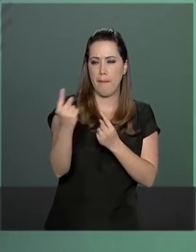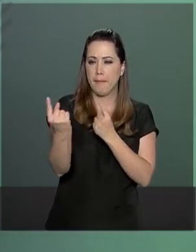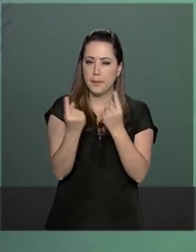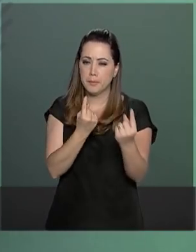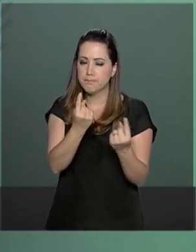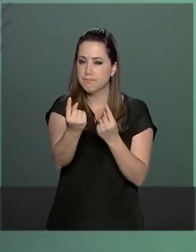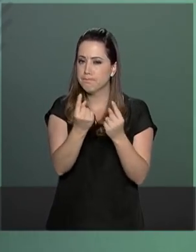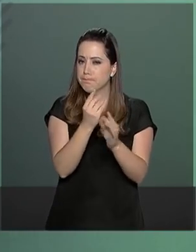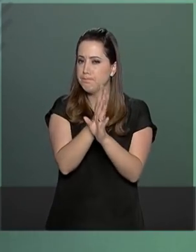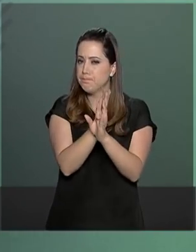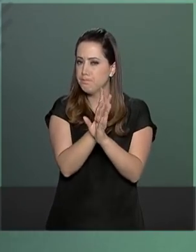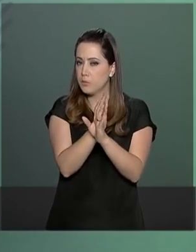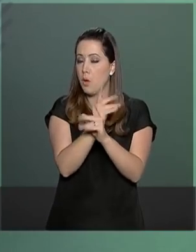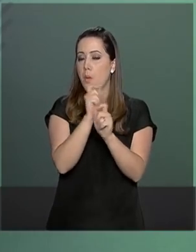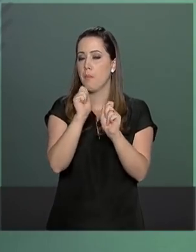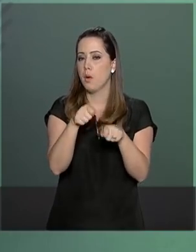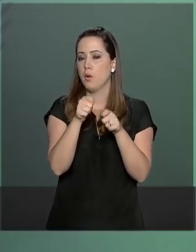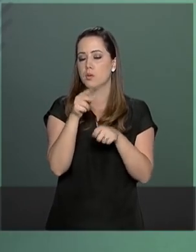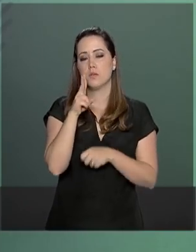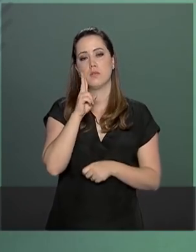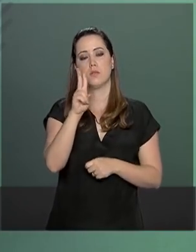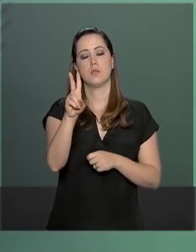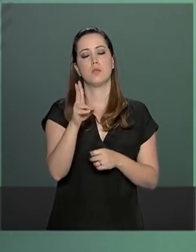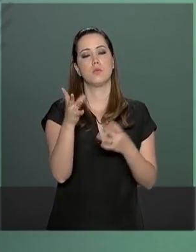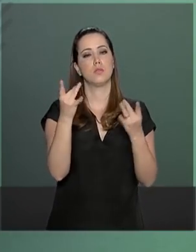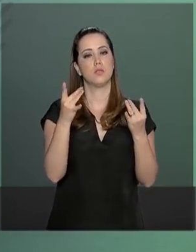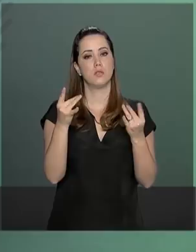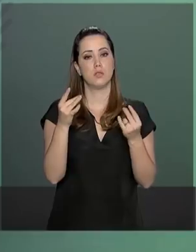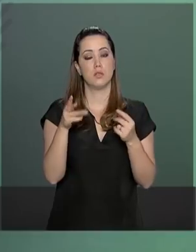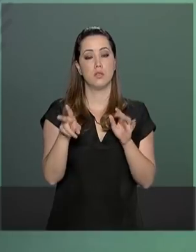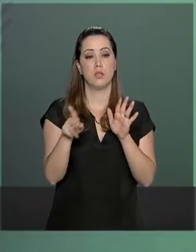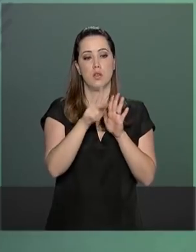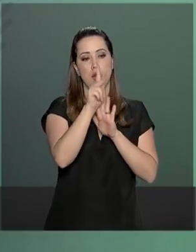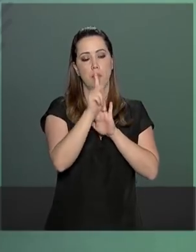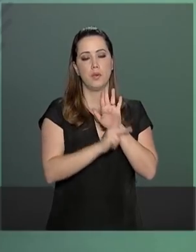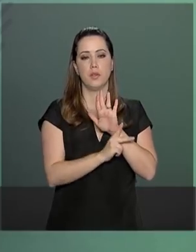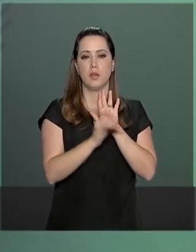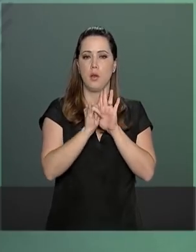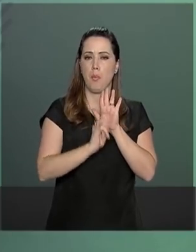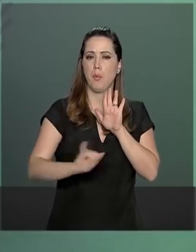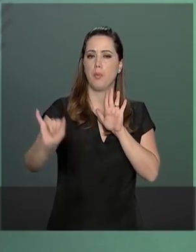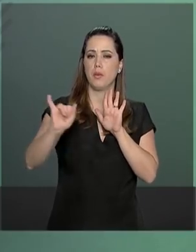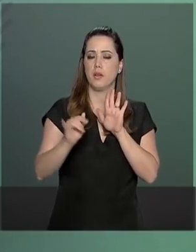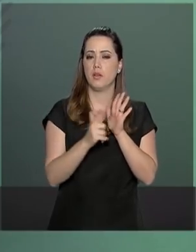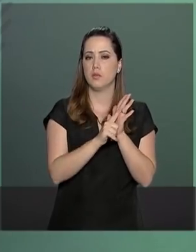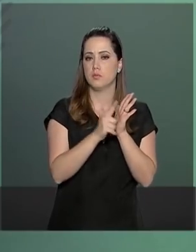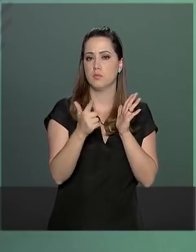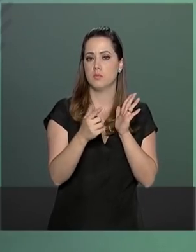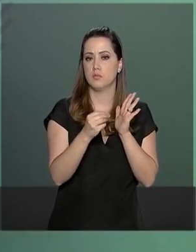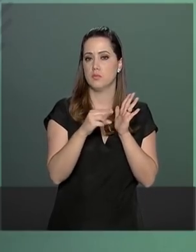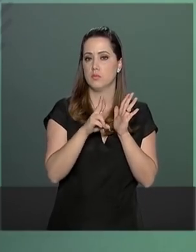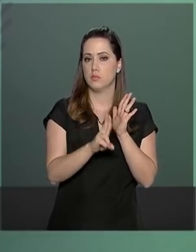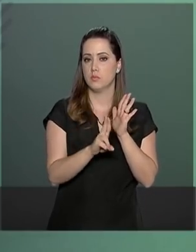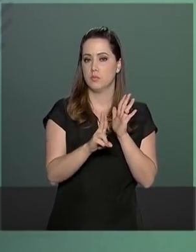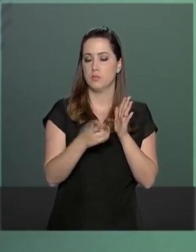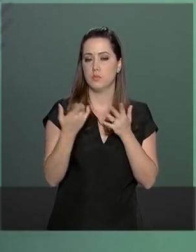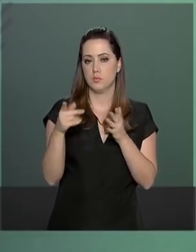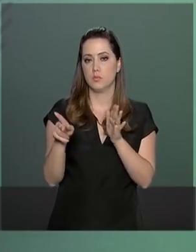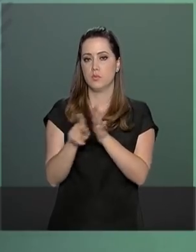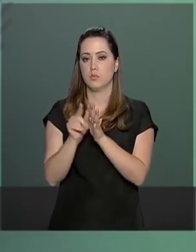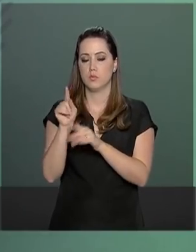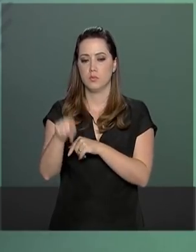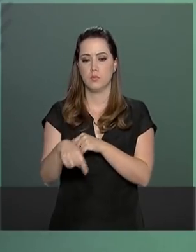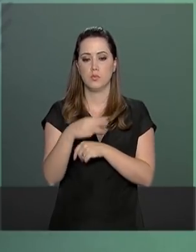município pode ser verificado na portaria publicada no diário oficial da união a cargo